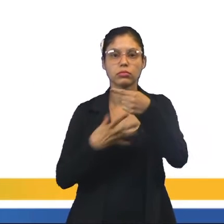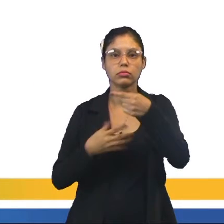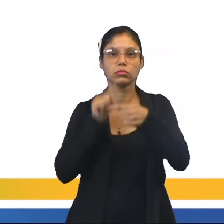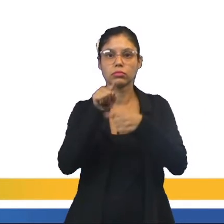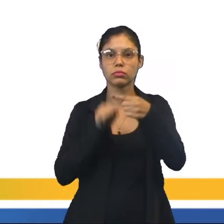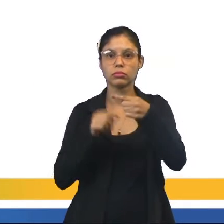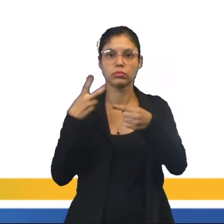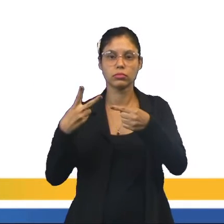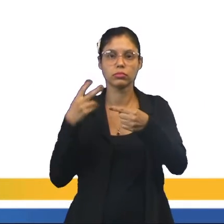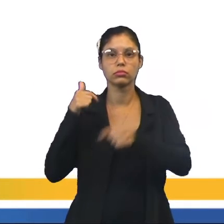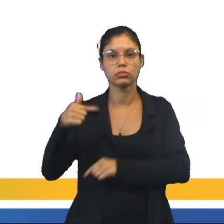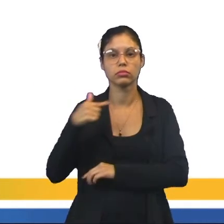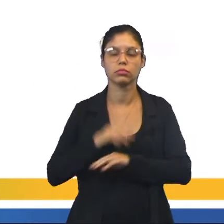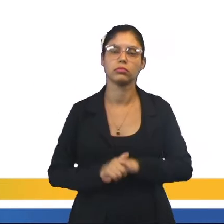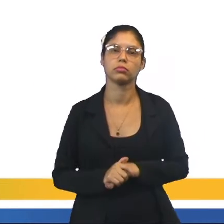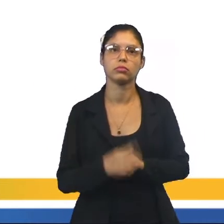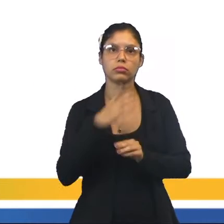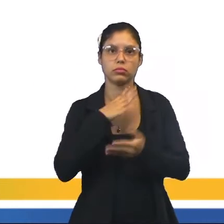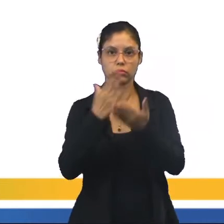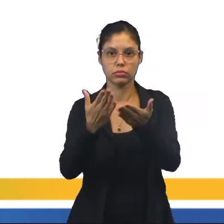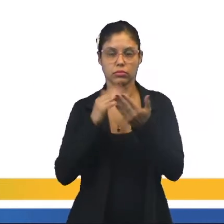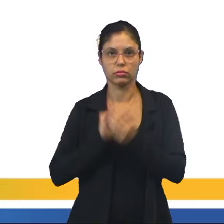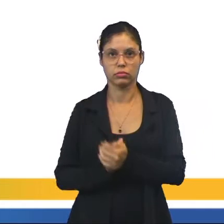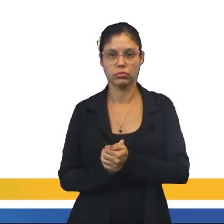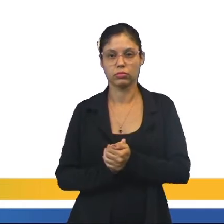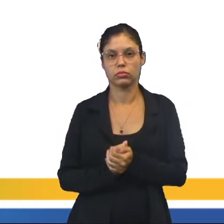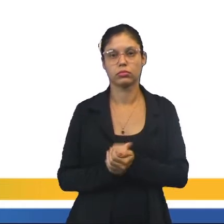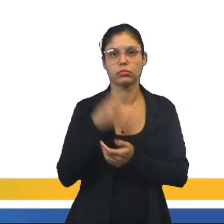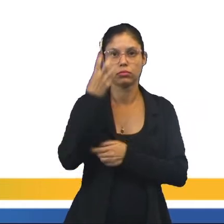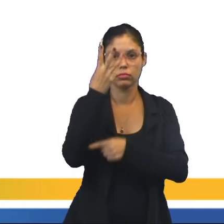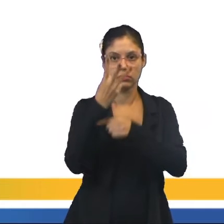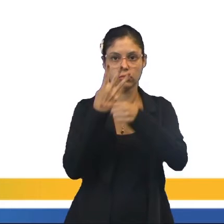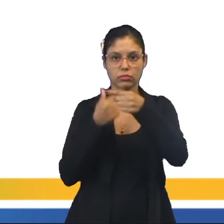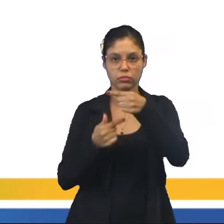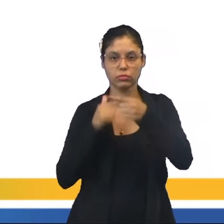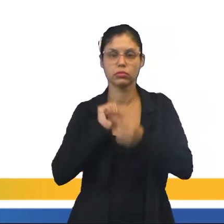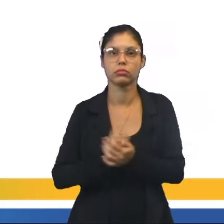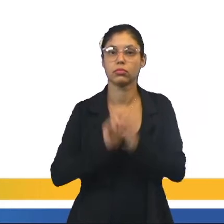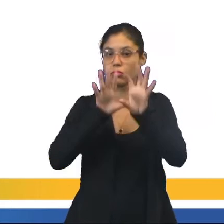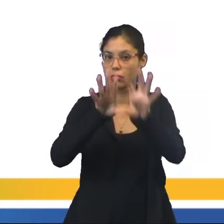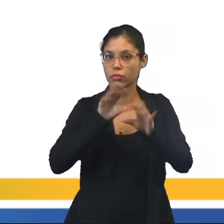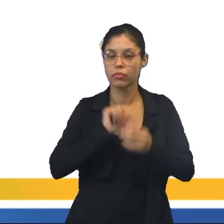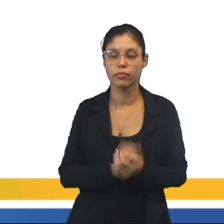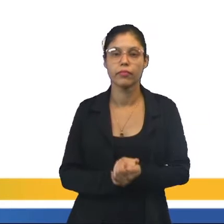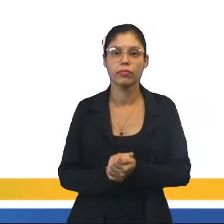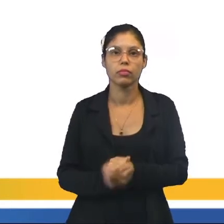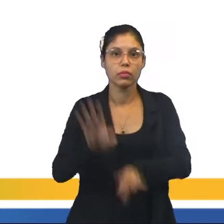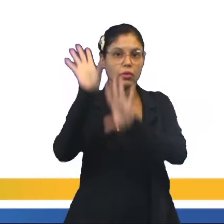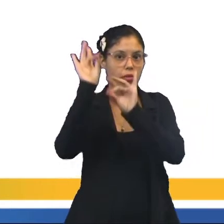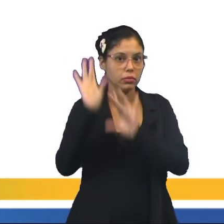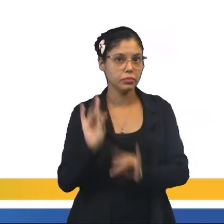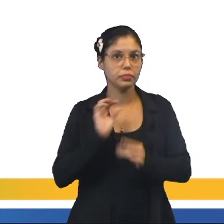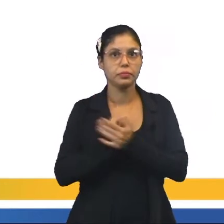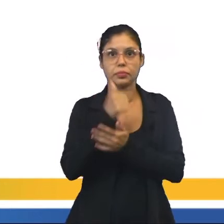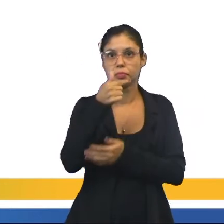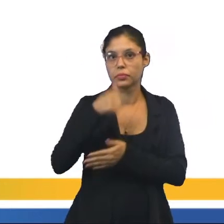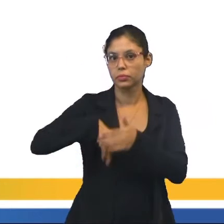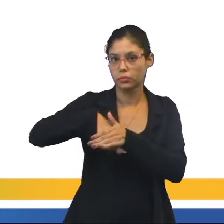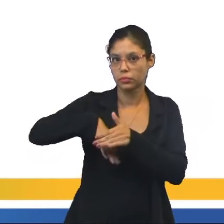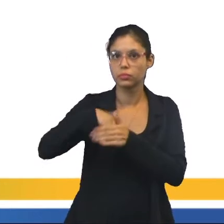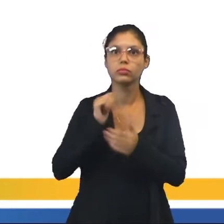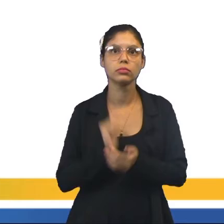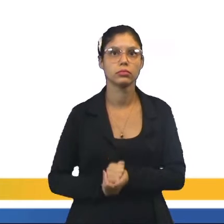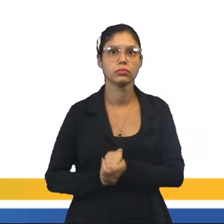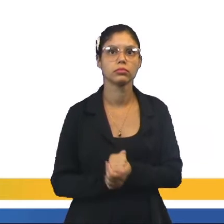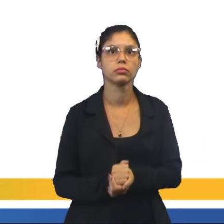2, 7. Então aí nós temos aí 3 sobre 7. Sendo assim, para cada 7